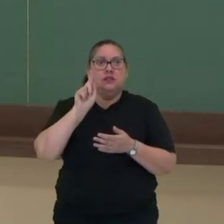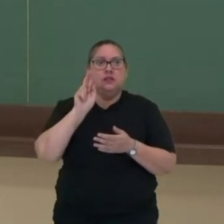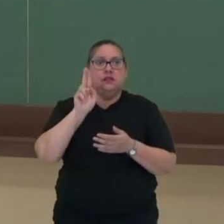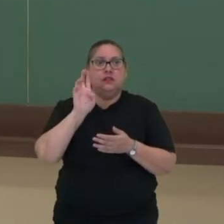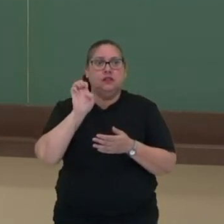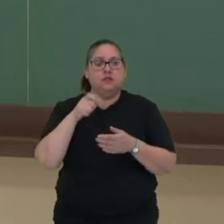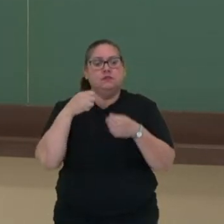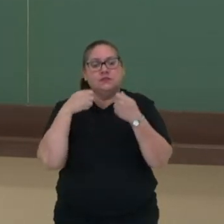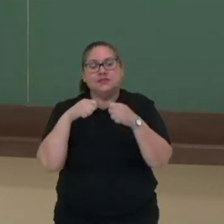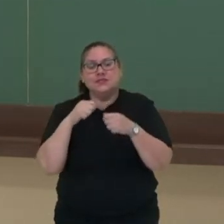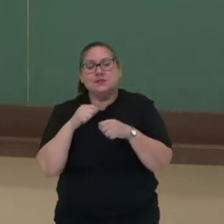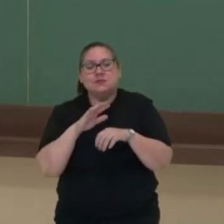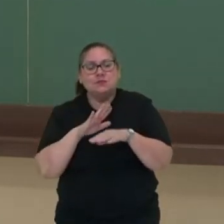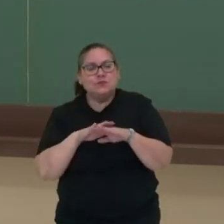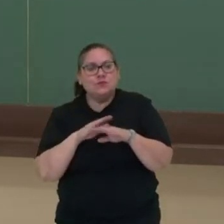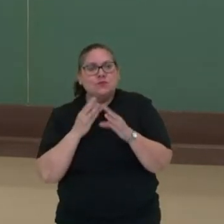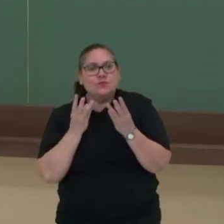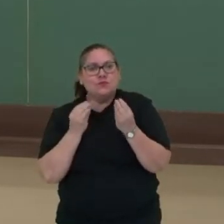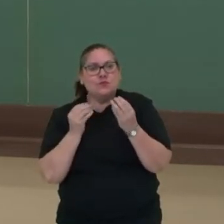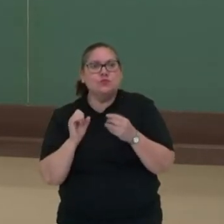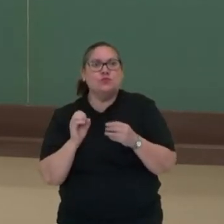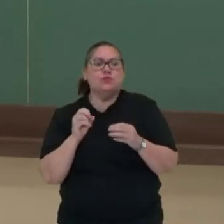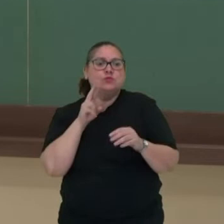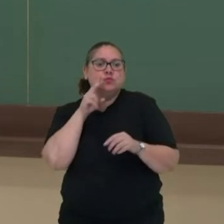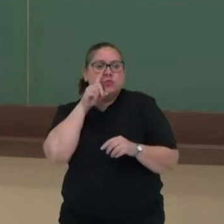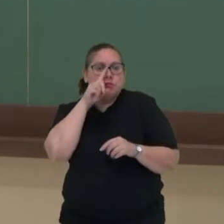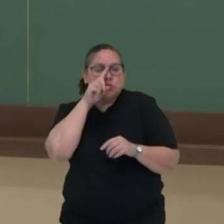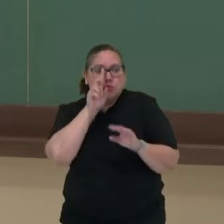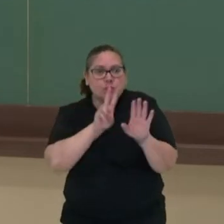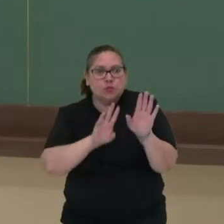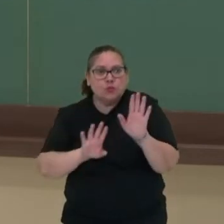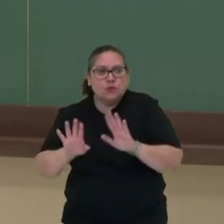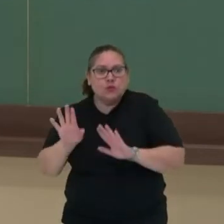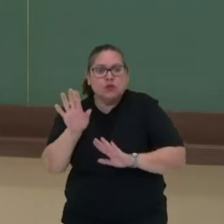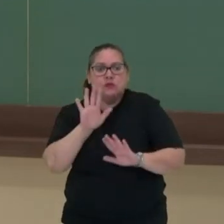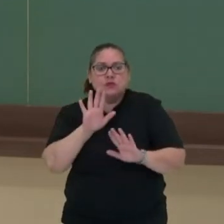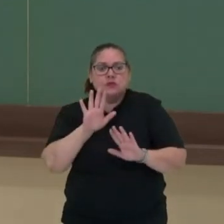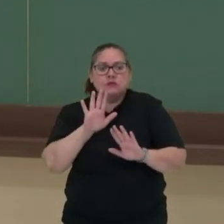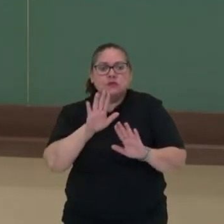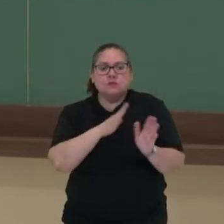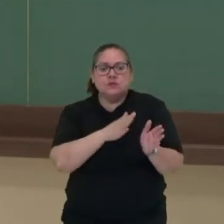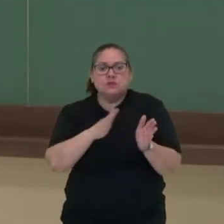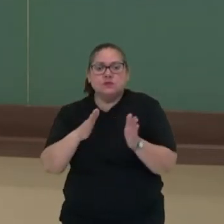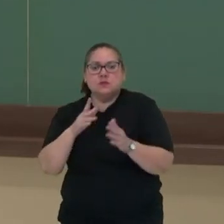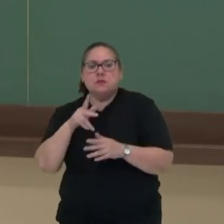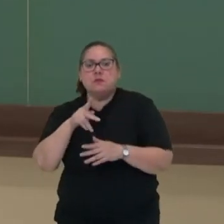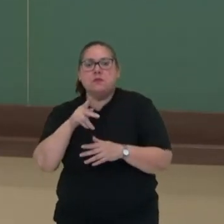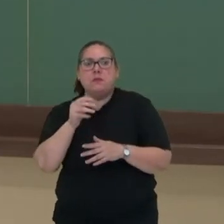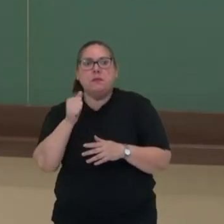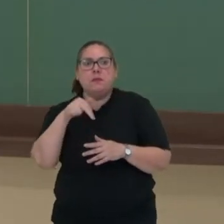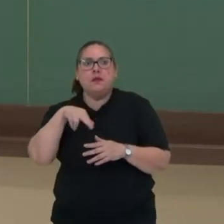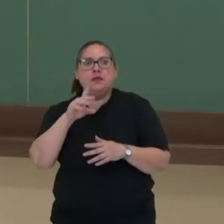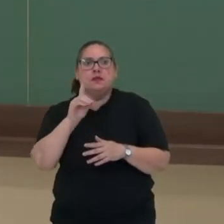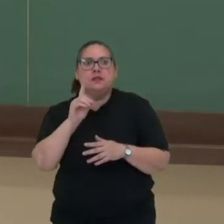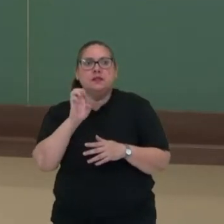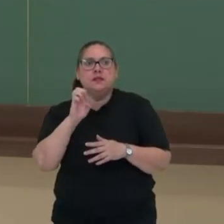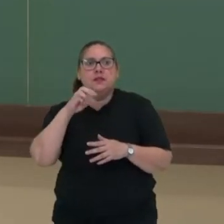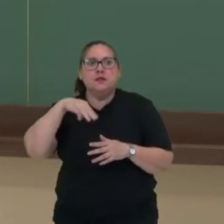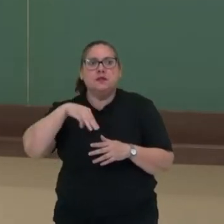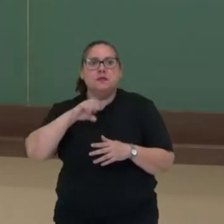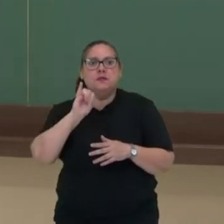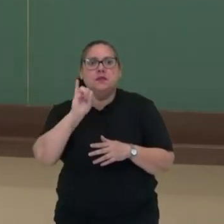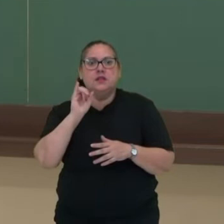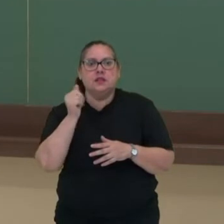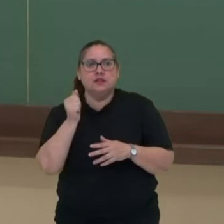precisa ter muito cuidado, porque agora que a gente está vivendo esse período de pandemia, paramos de falar